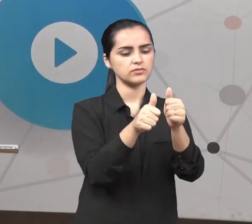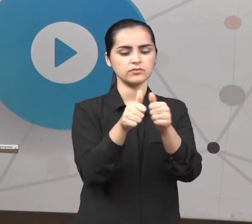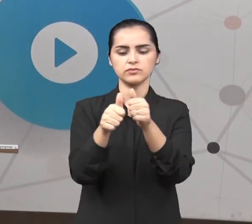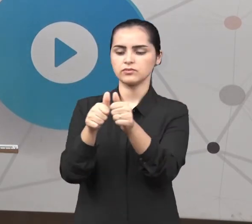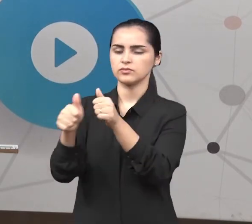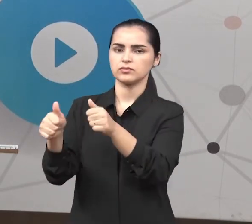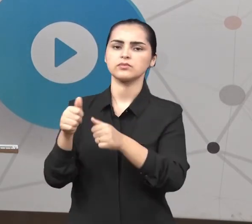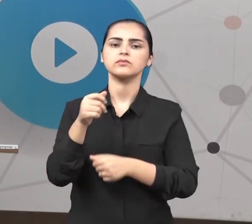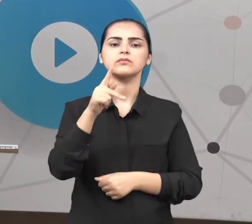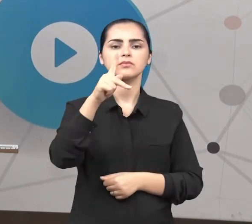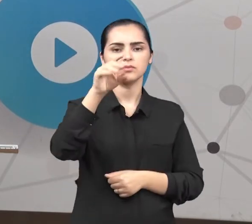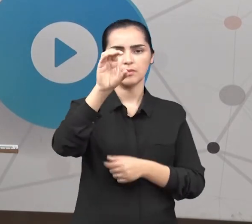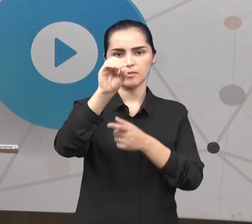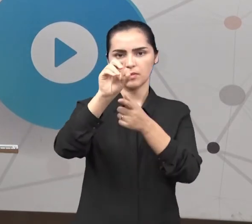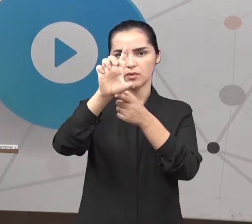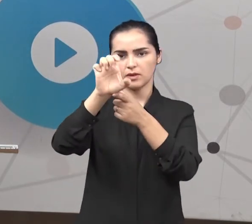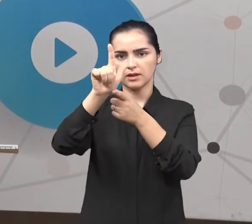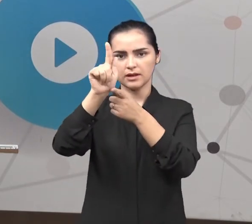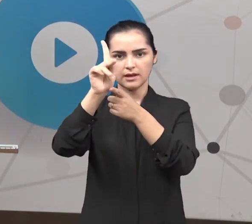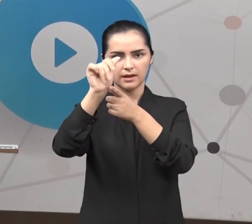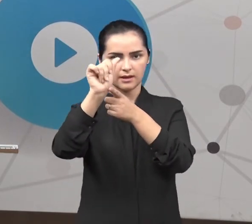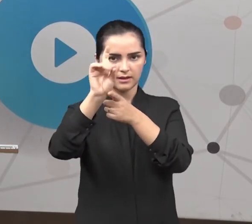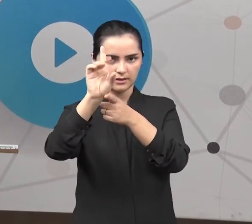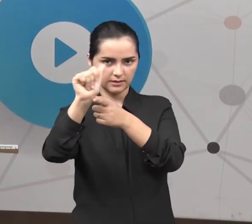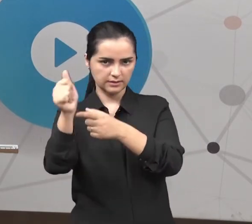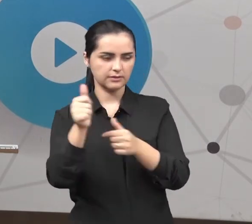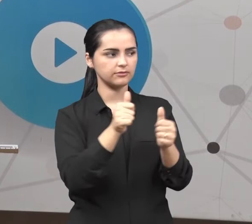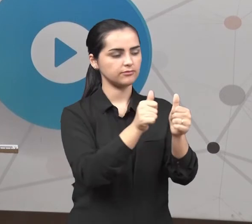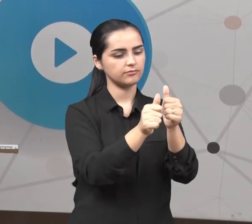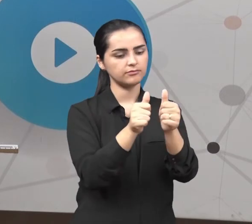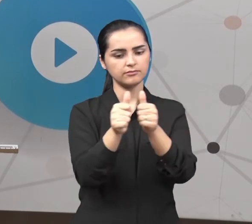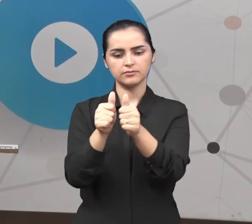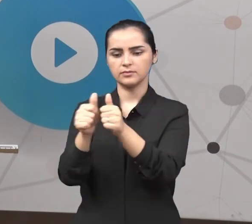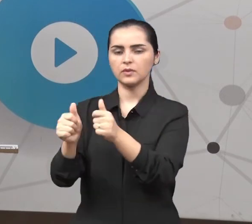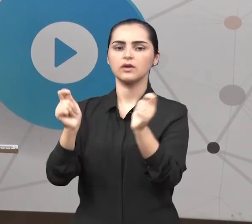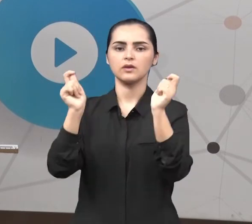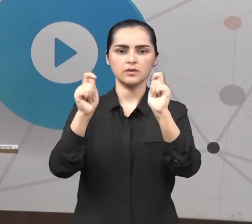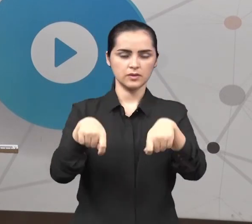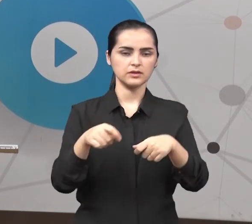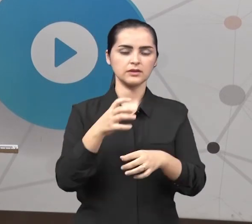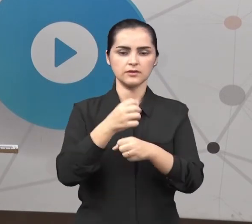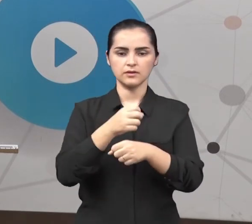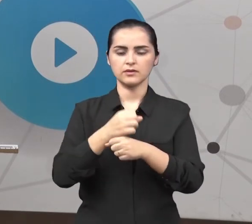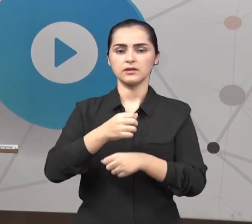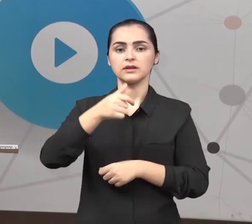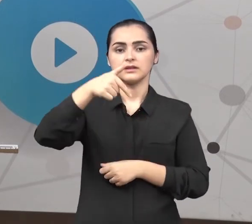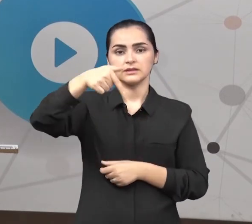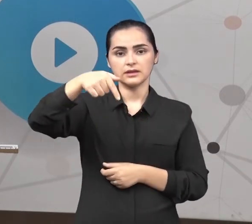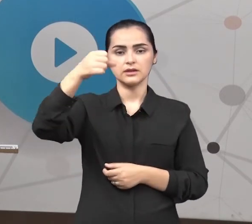seis, sete, oito, nove,